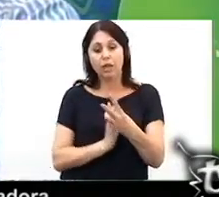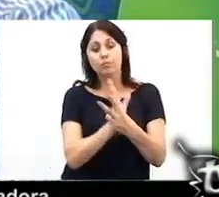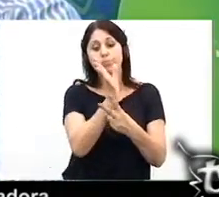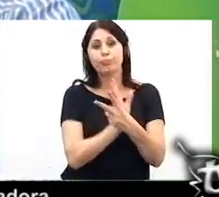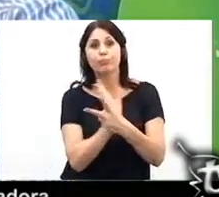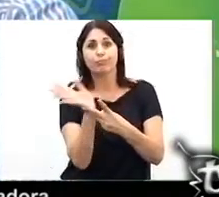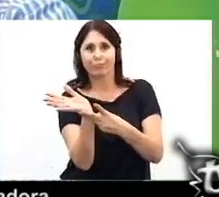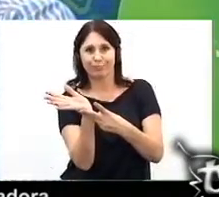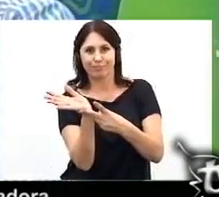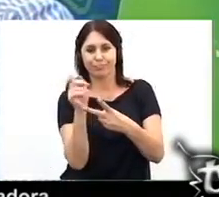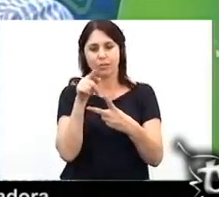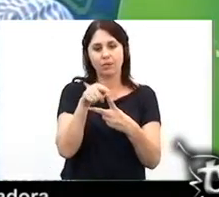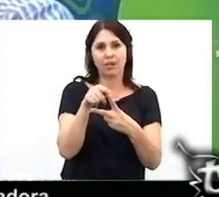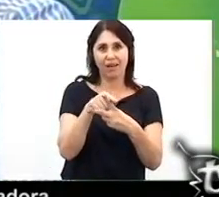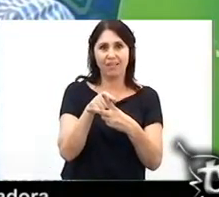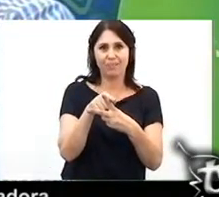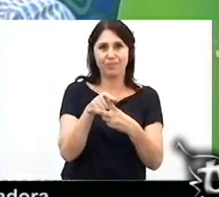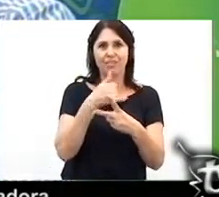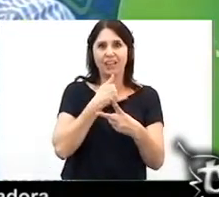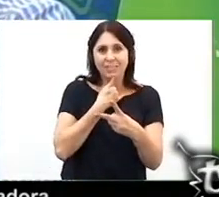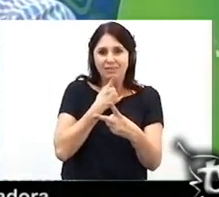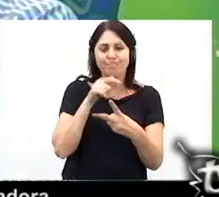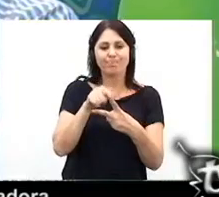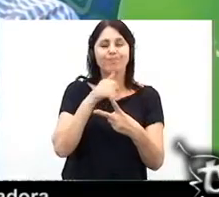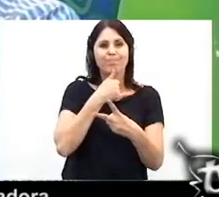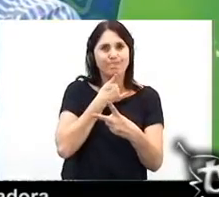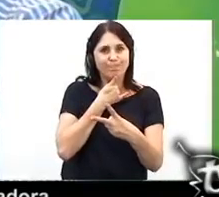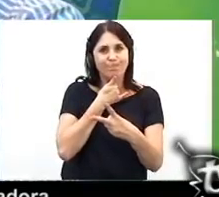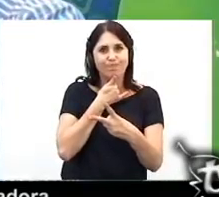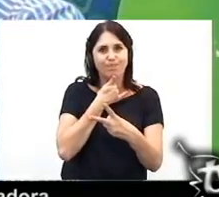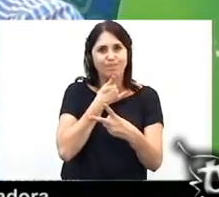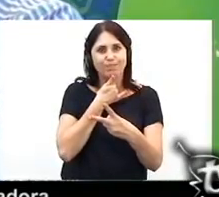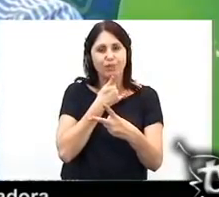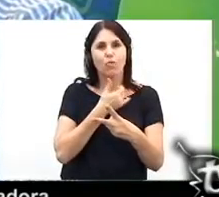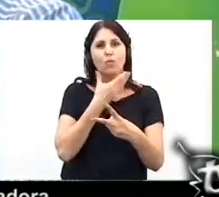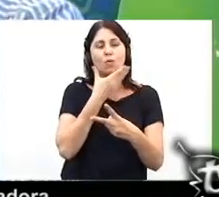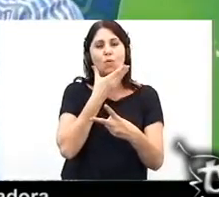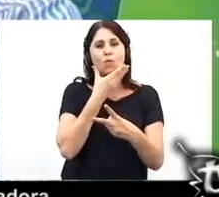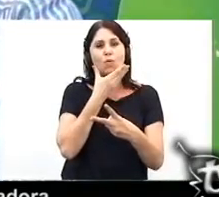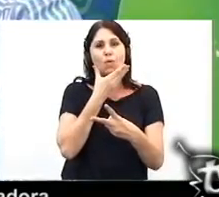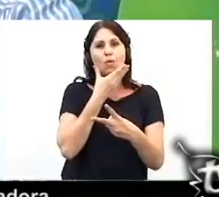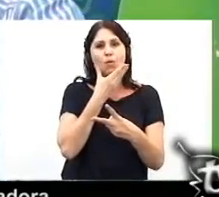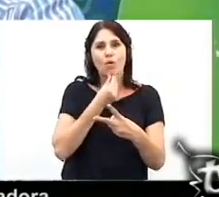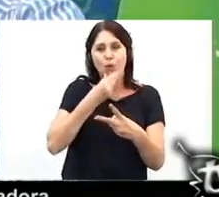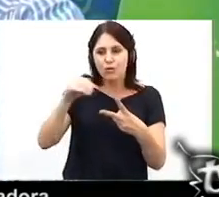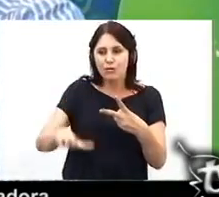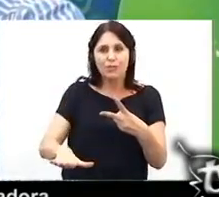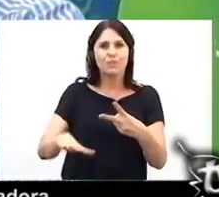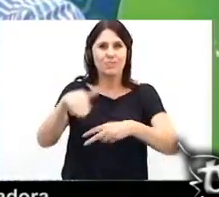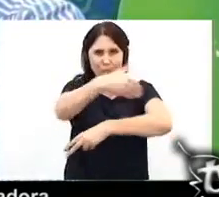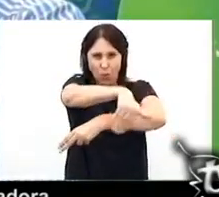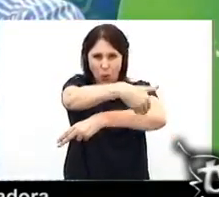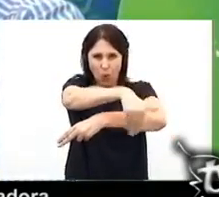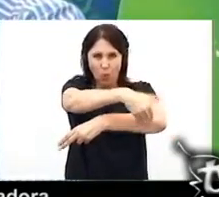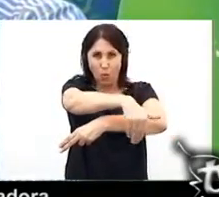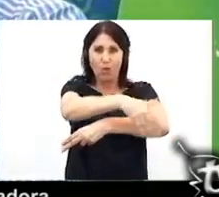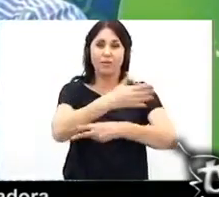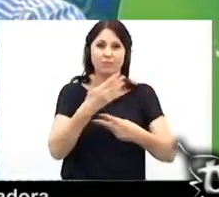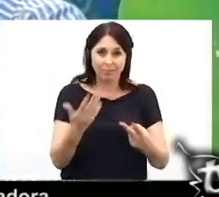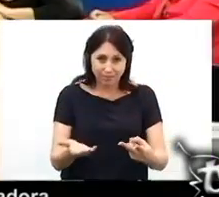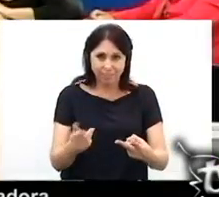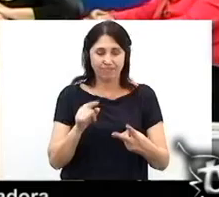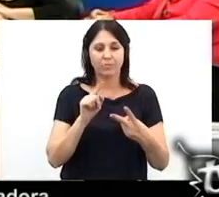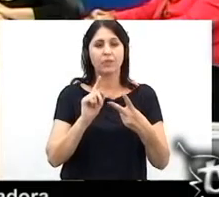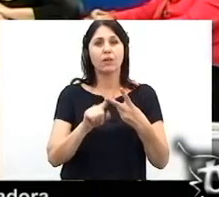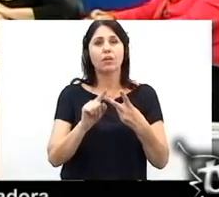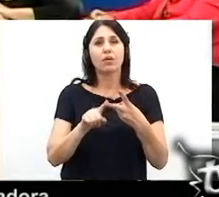educadoras é como pensar a cidade a partir desses diferentes sujeitos. Quer dizer, como é que as crianças usam a cidade? A gente tem uma tragédia